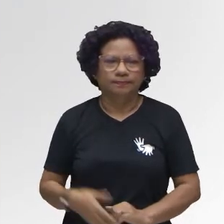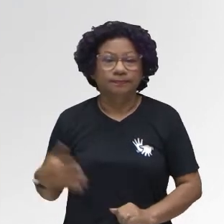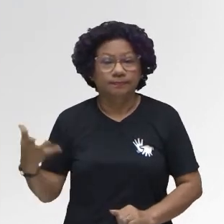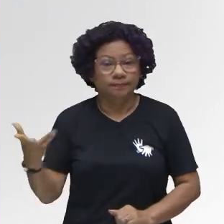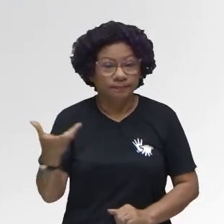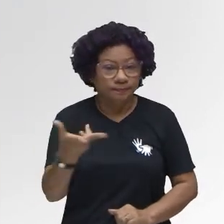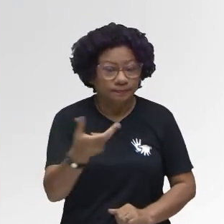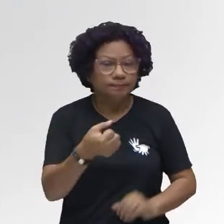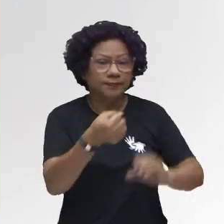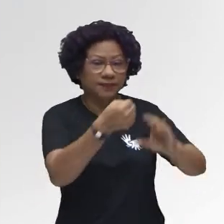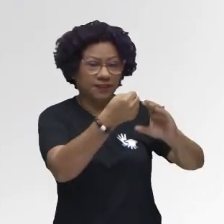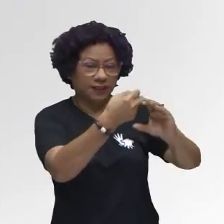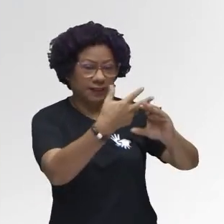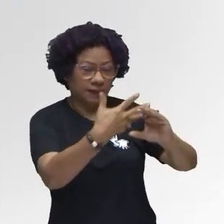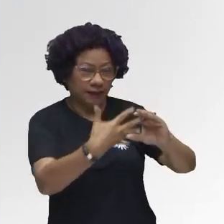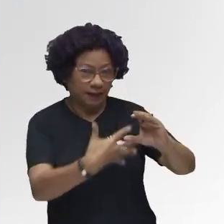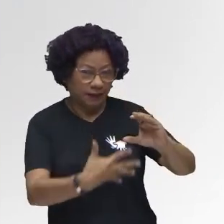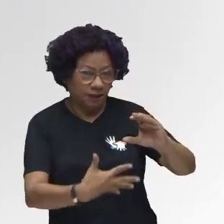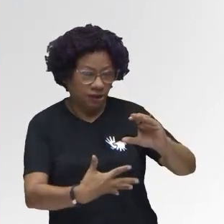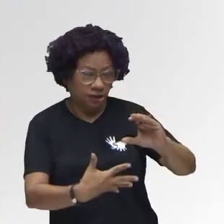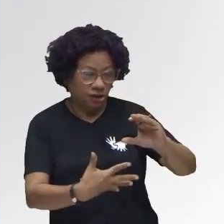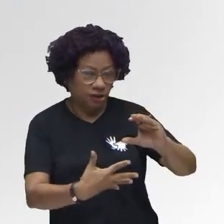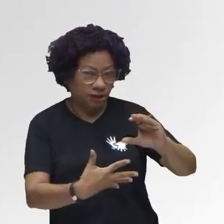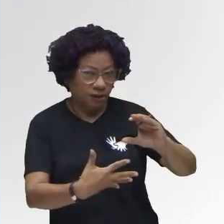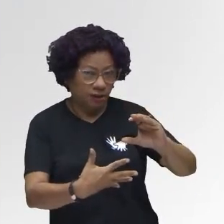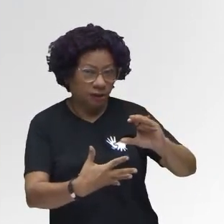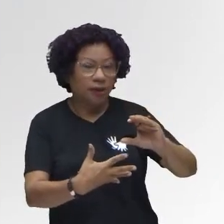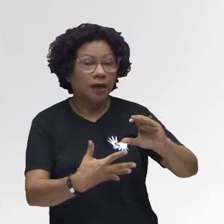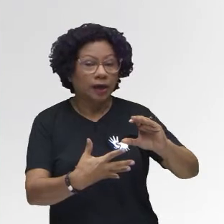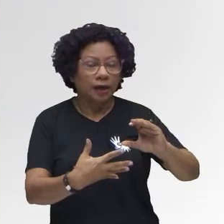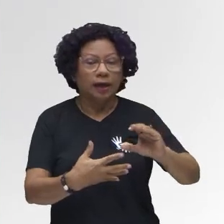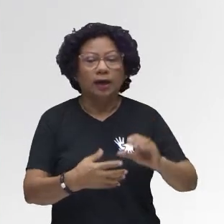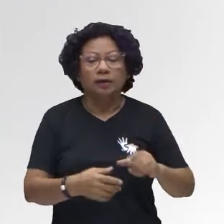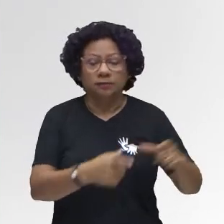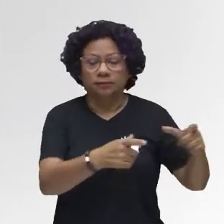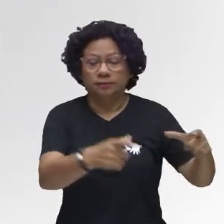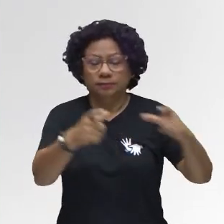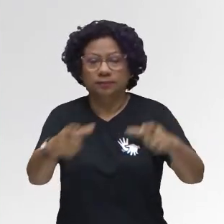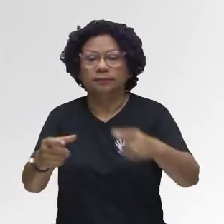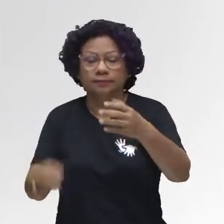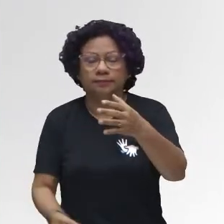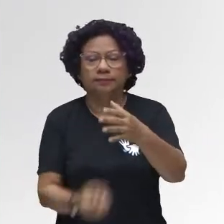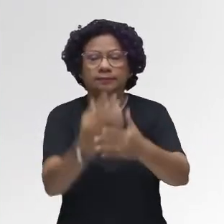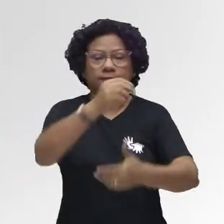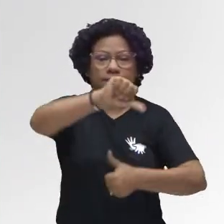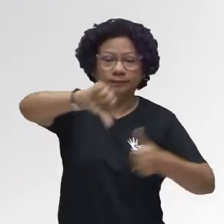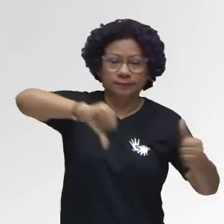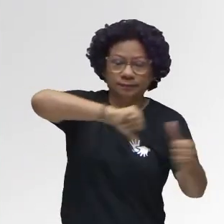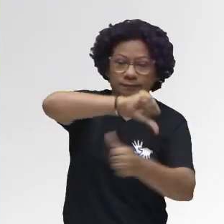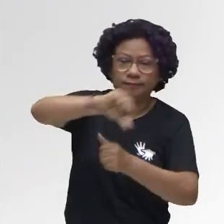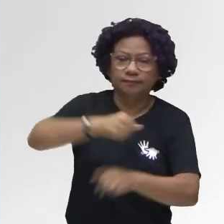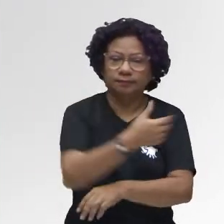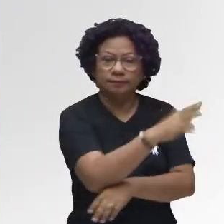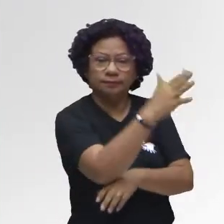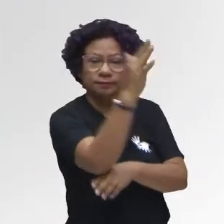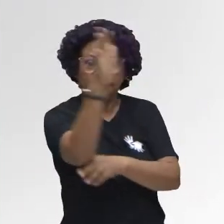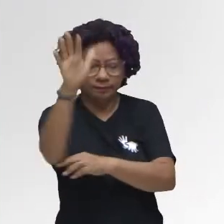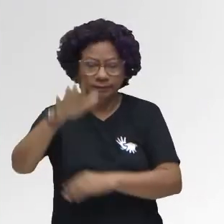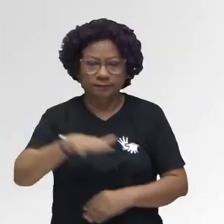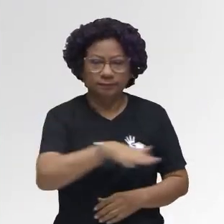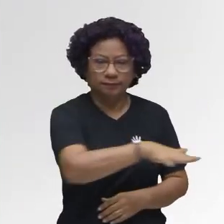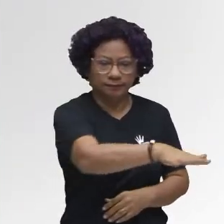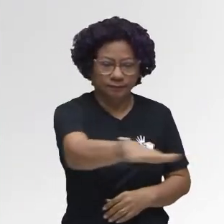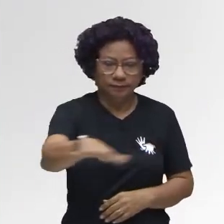Habilidade: caracterizar o processo de apropriação, construção e transformação das paisagens do espaço urbano